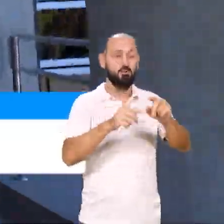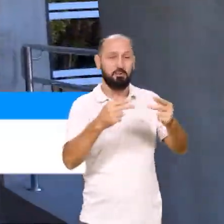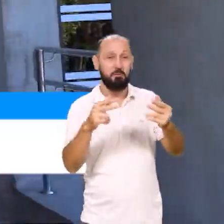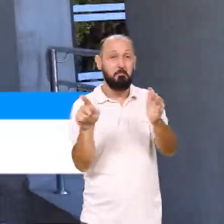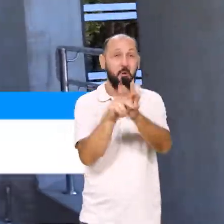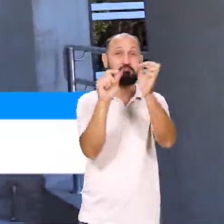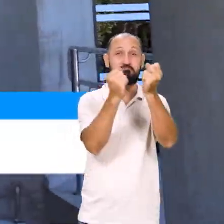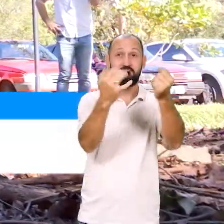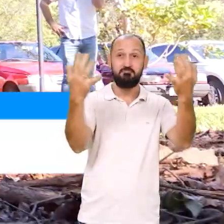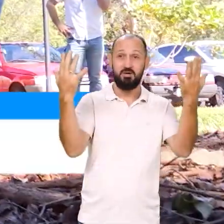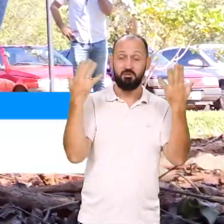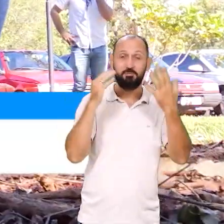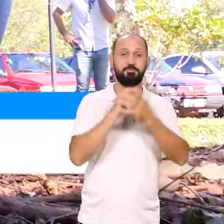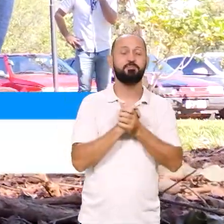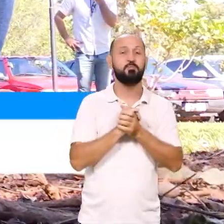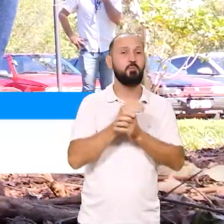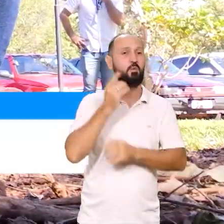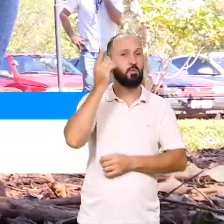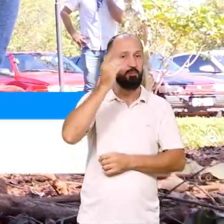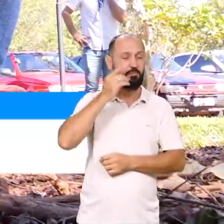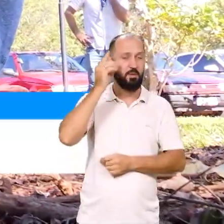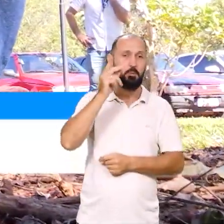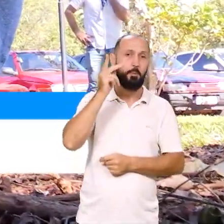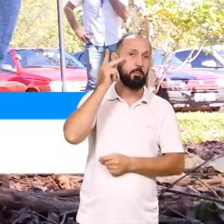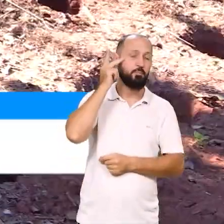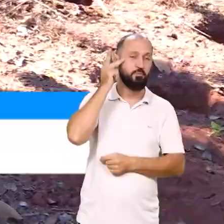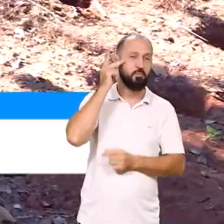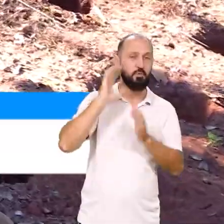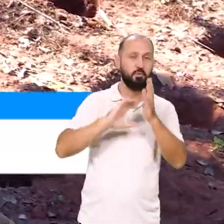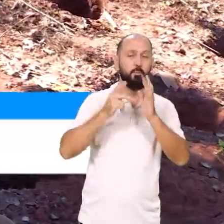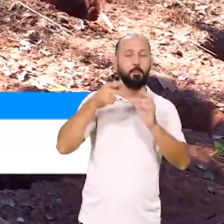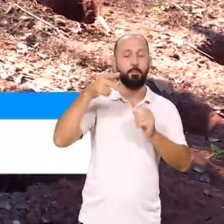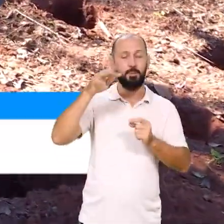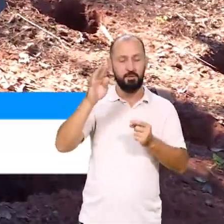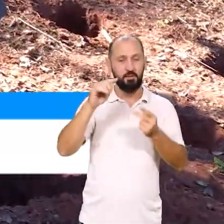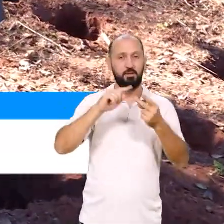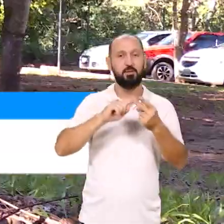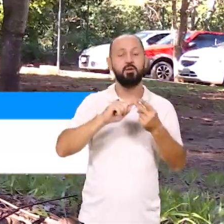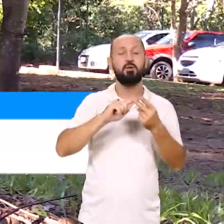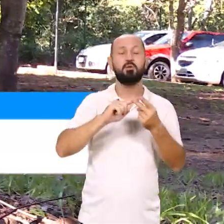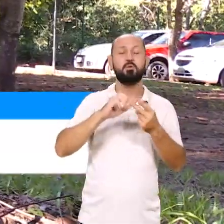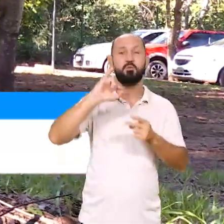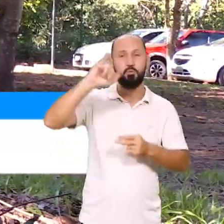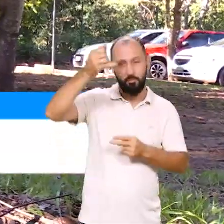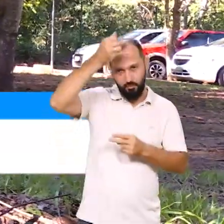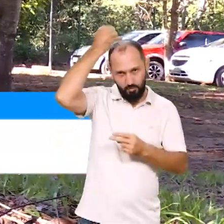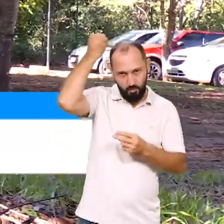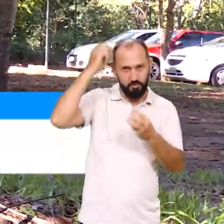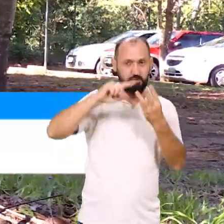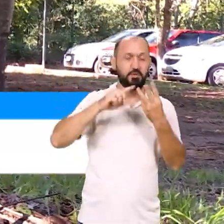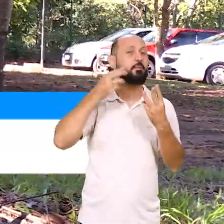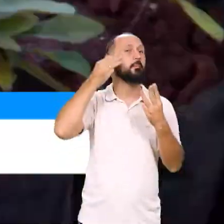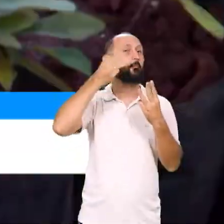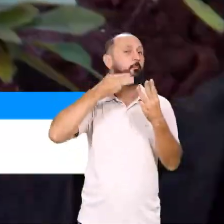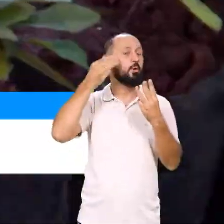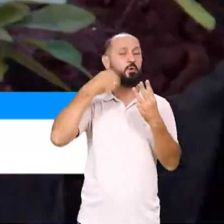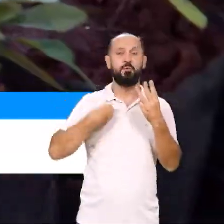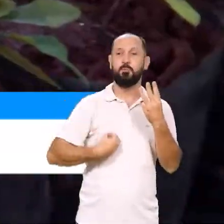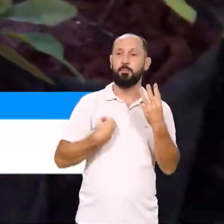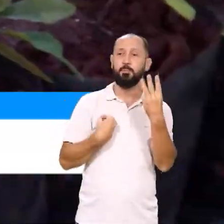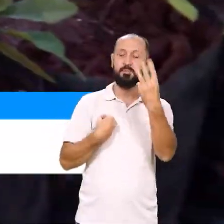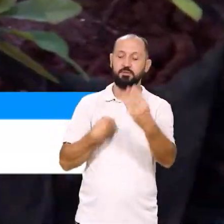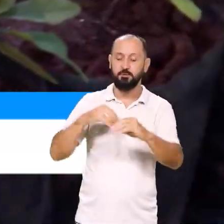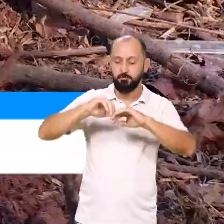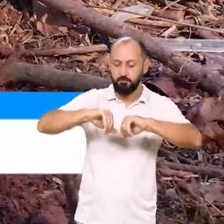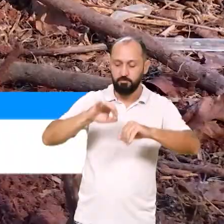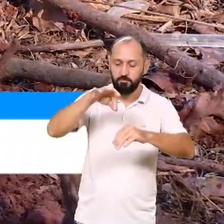recursos naturais. Os deputados Pedro Kemp, do PT, Júnior Mock, do MDB e Mara Caseiro, do PSDB, participaram